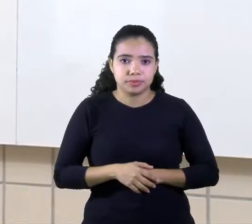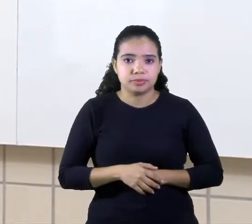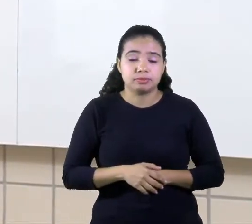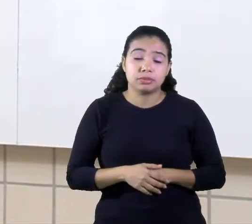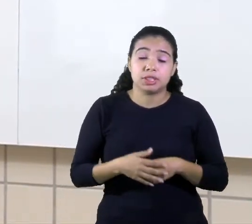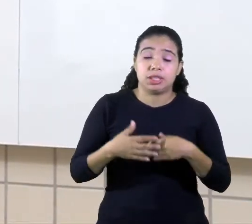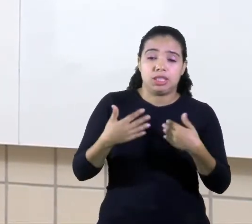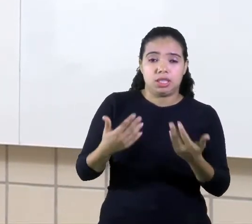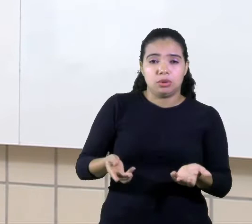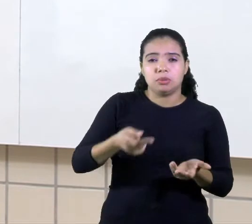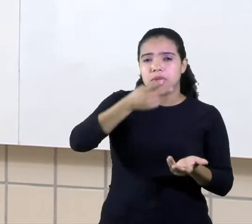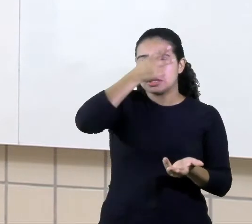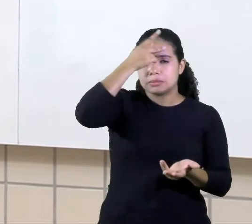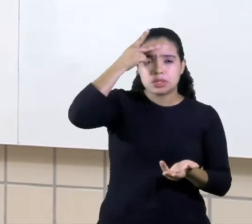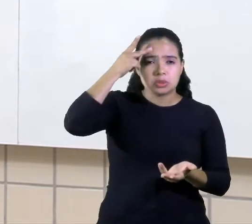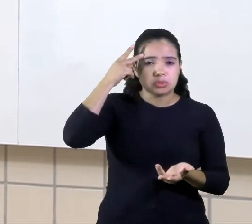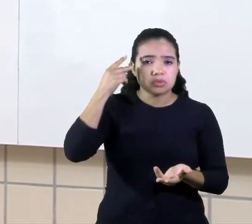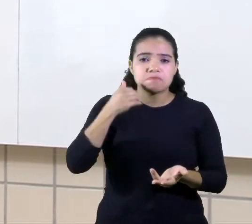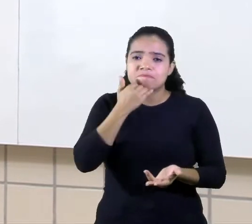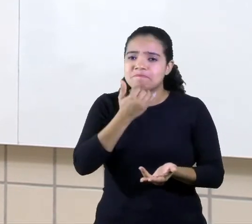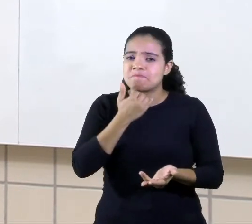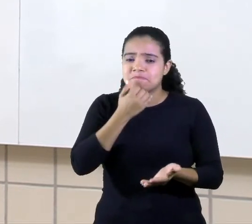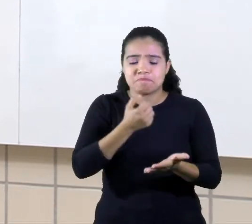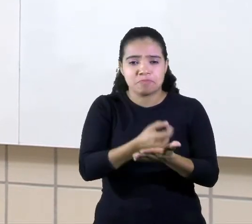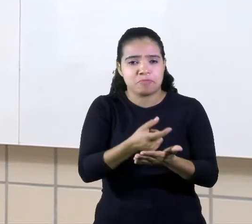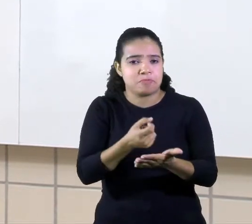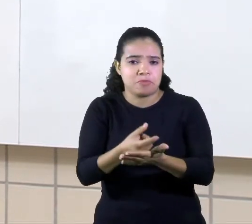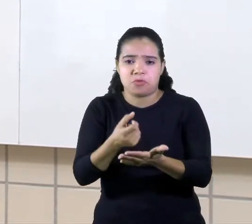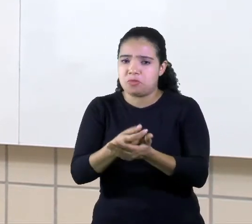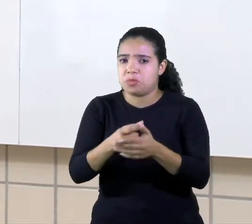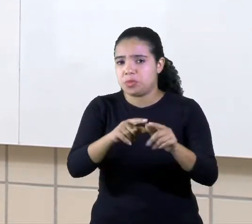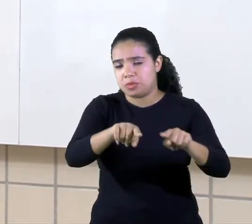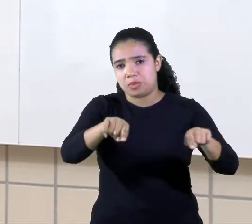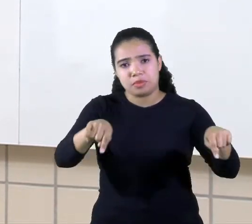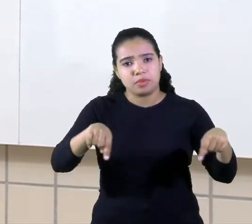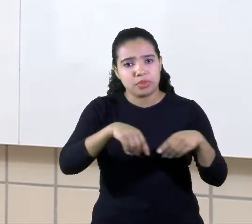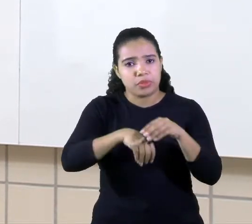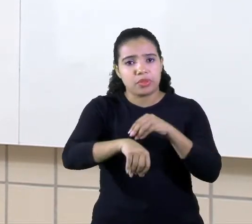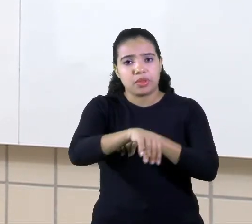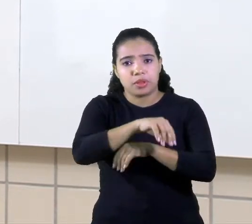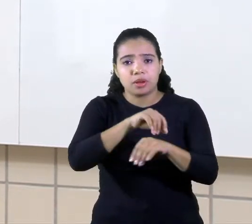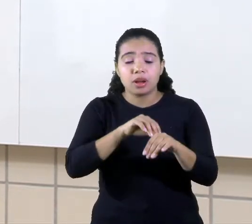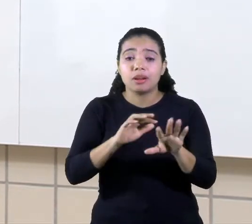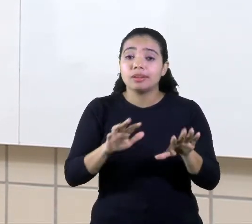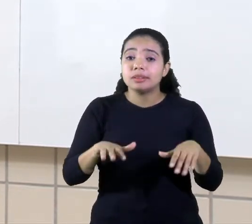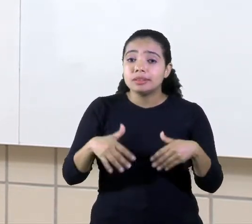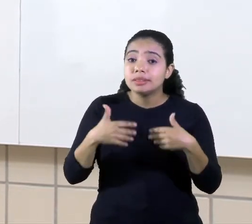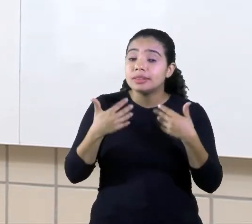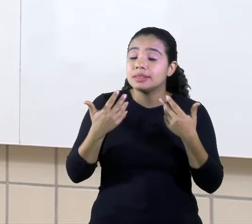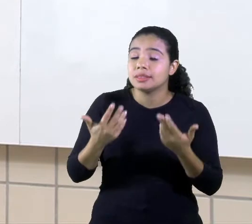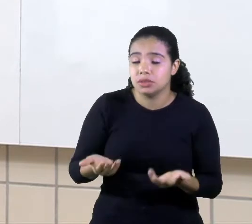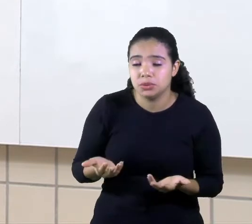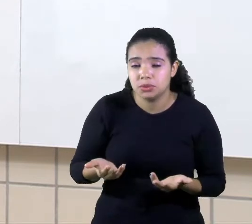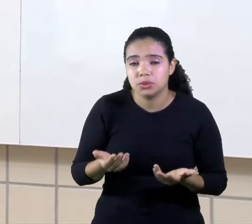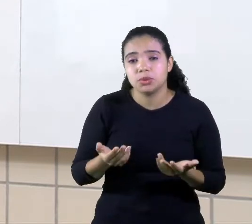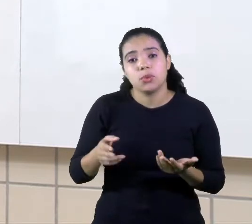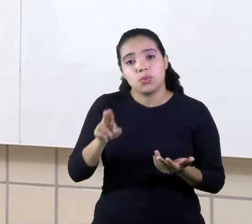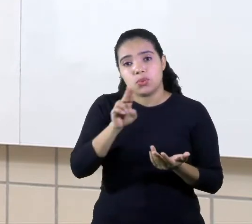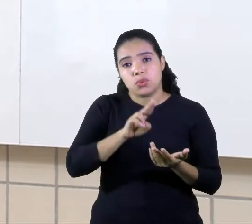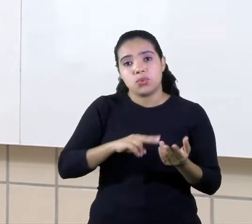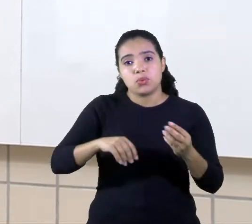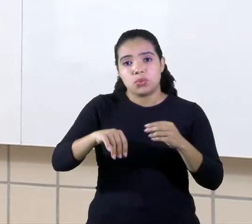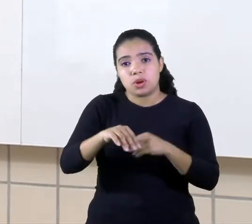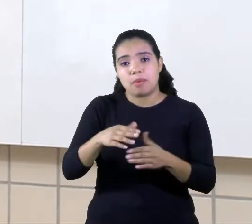As pessoas não tinham acesso para comprar a terra. Então, o uso da terra